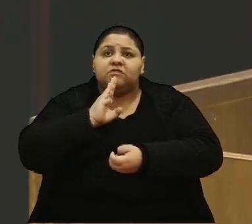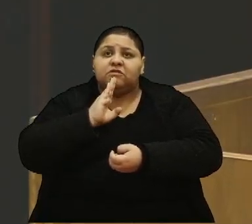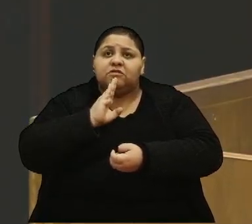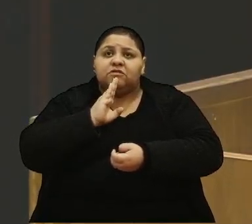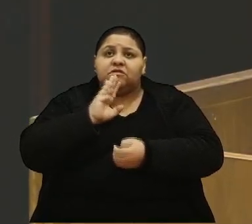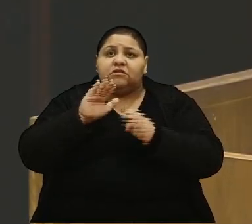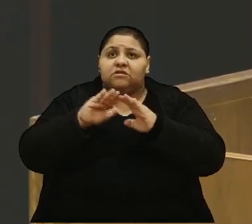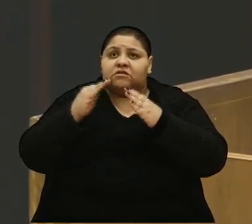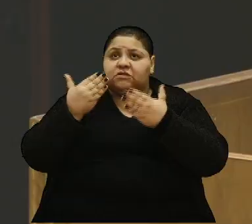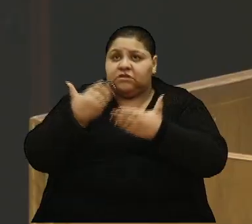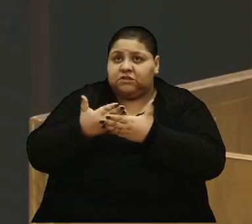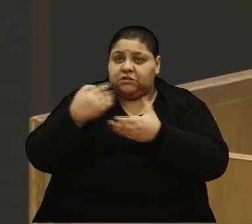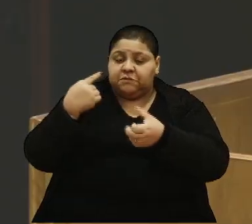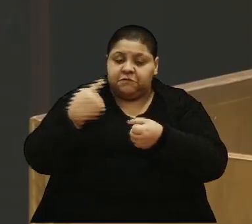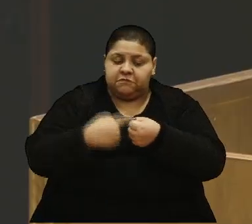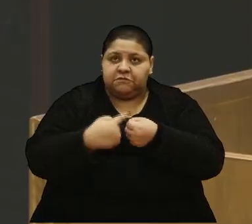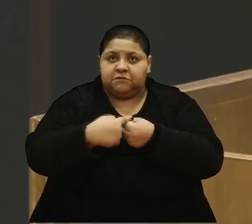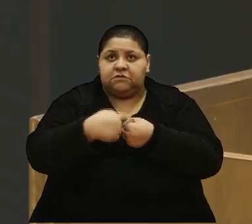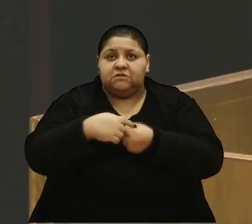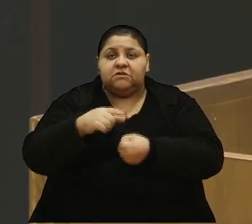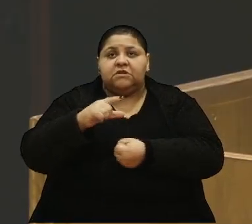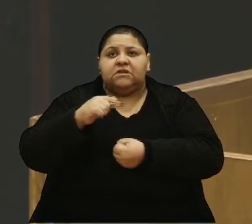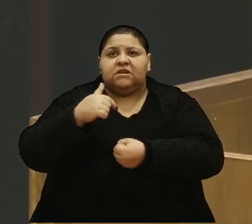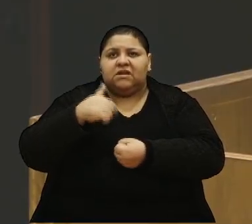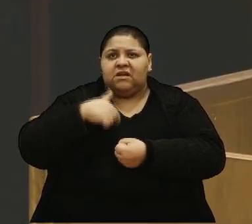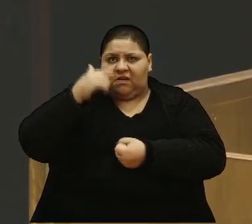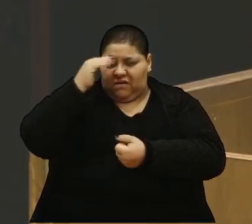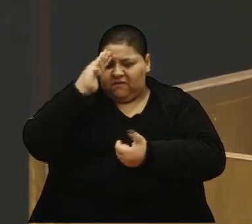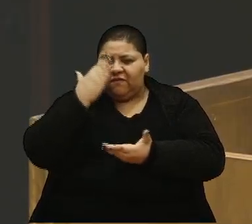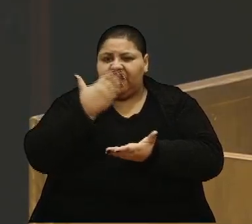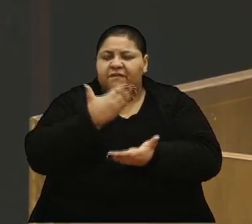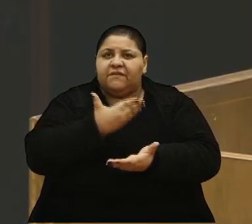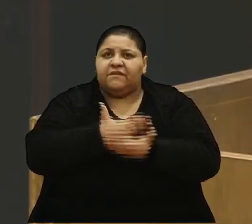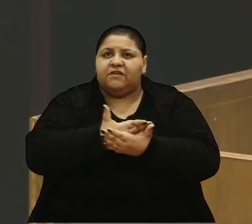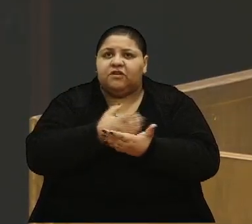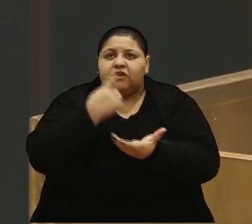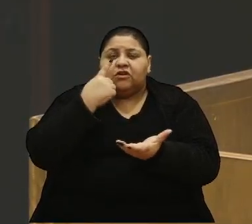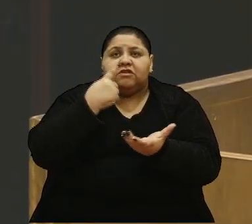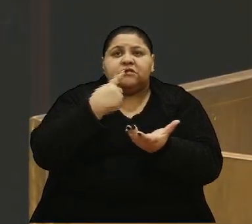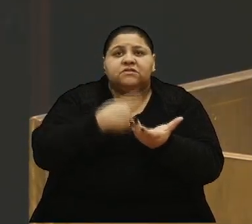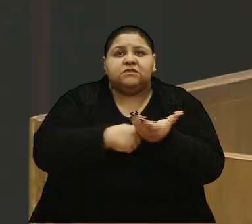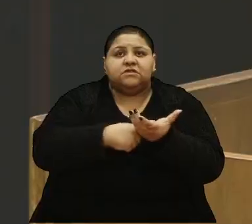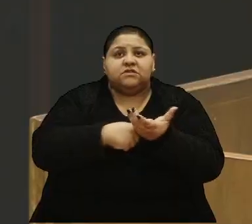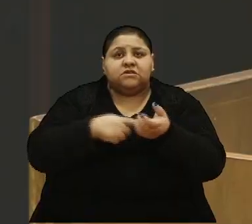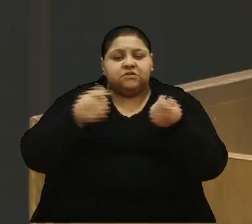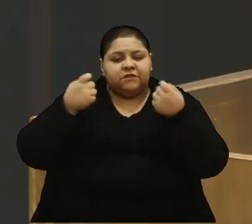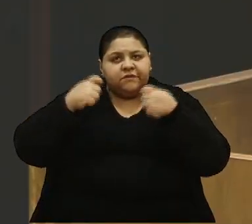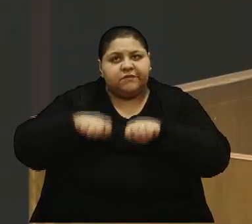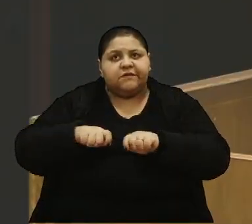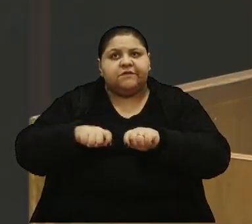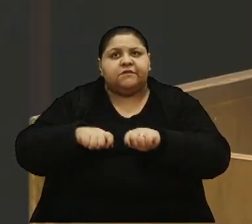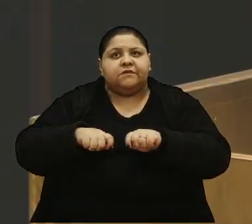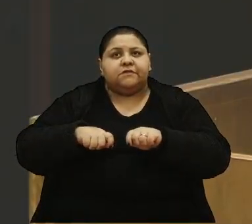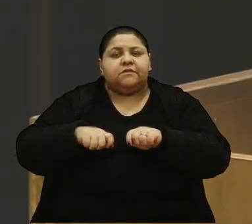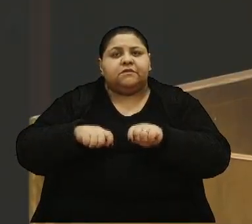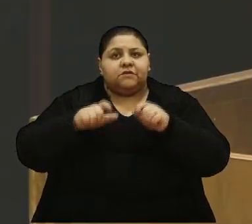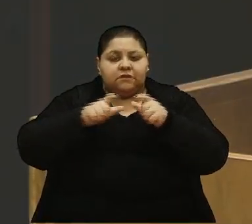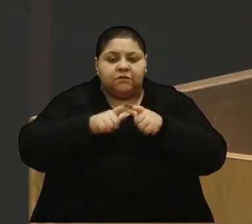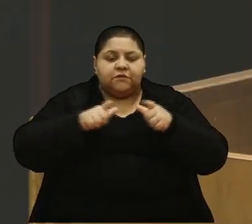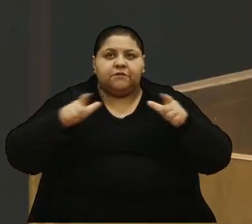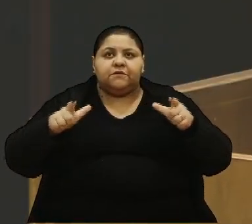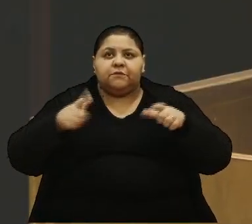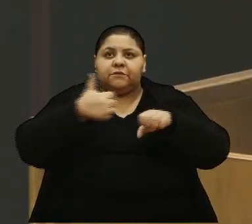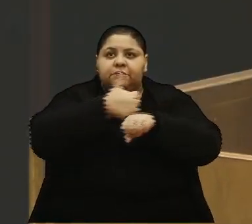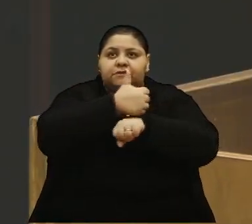das escolas da nossa cidade e tenho certeza do compromisso e da competência da imensa maioria